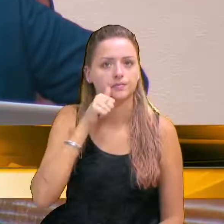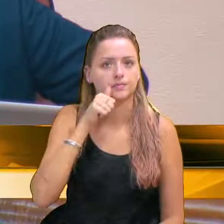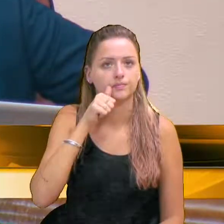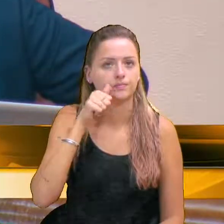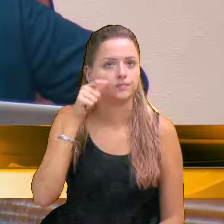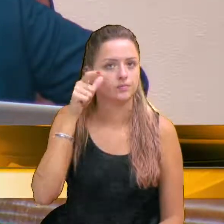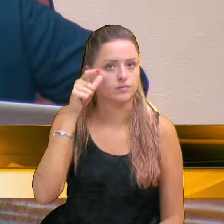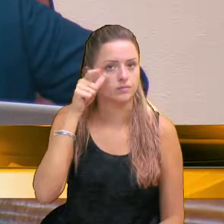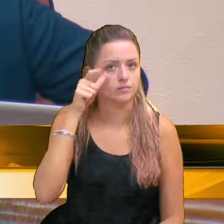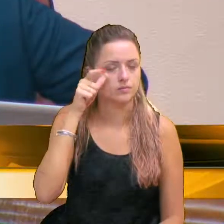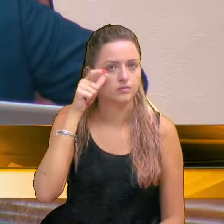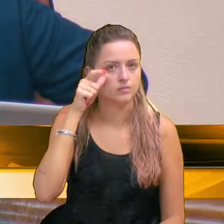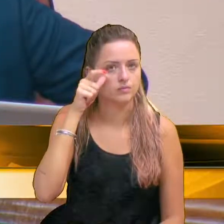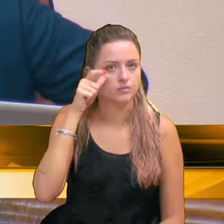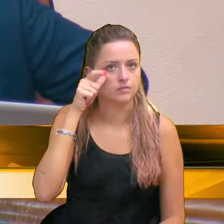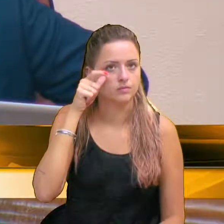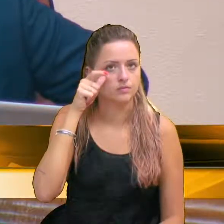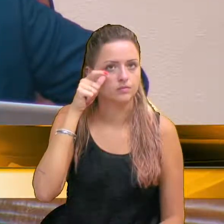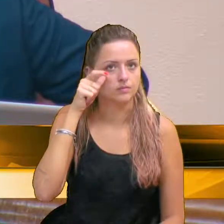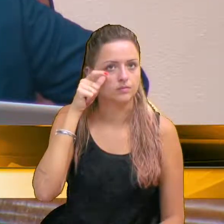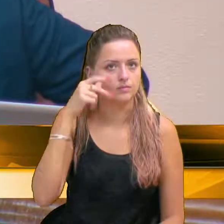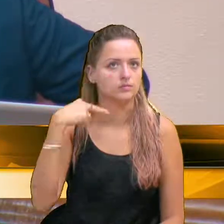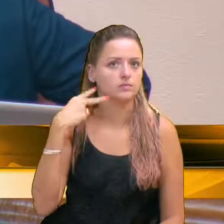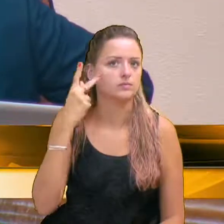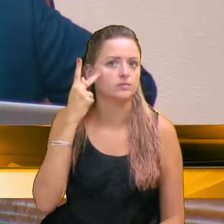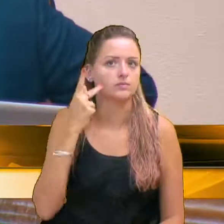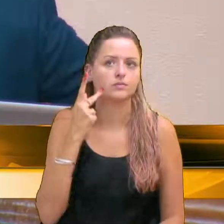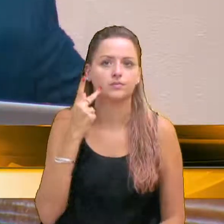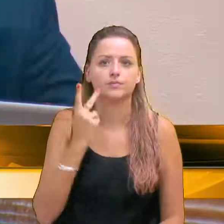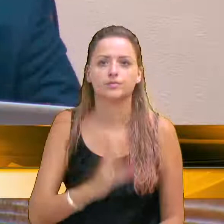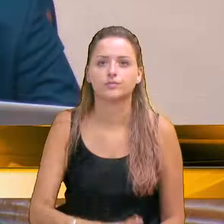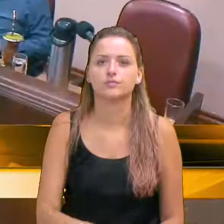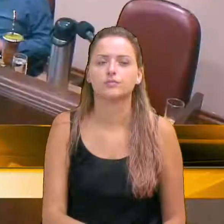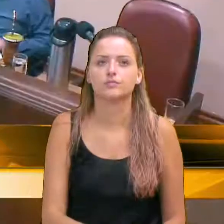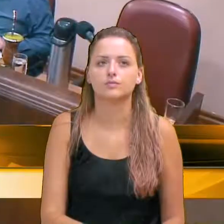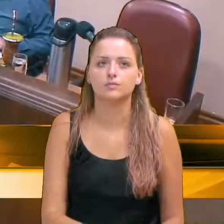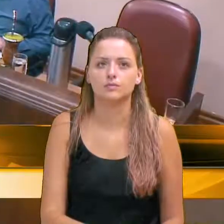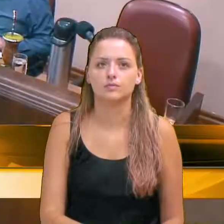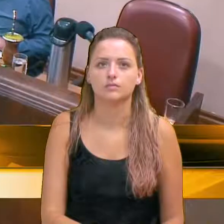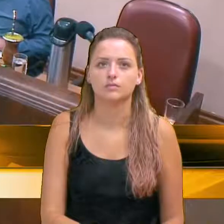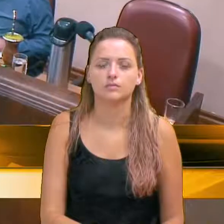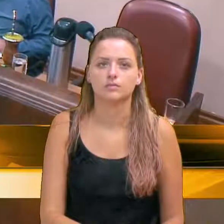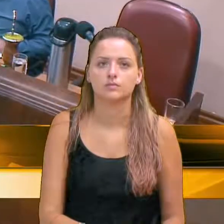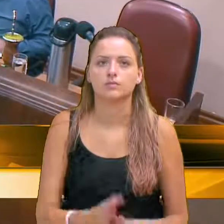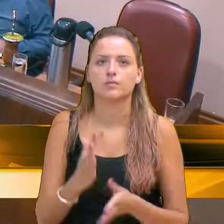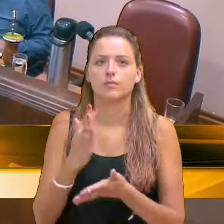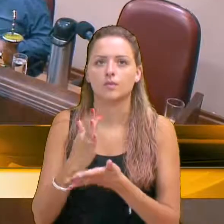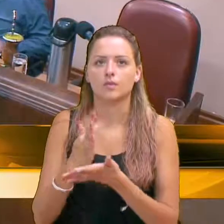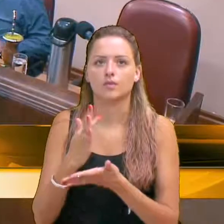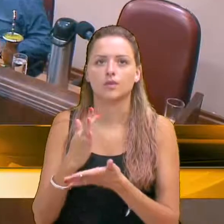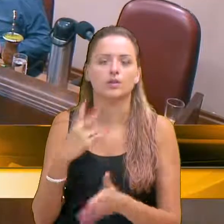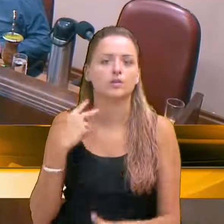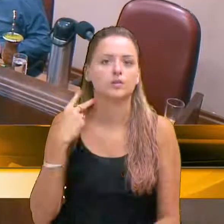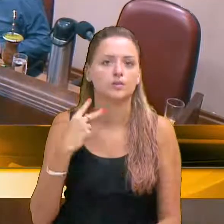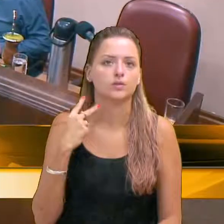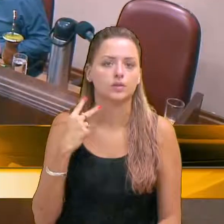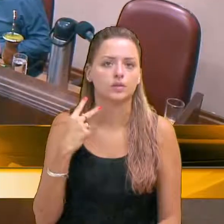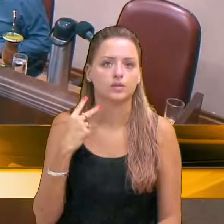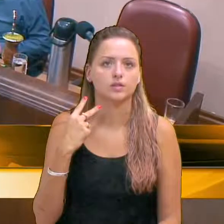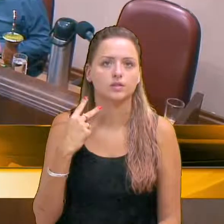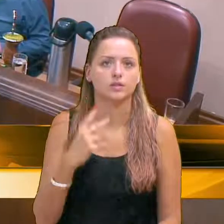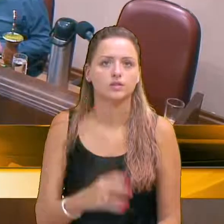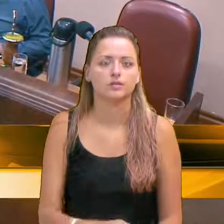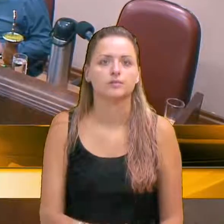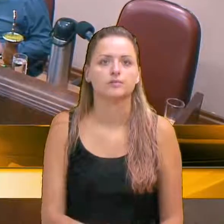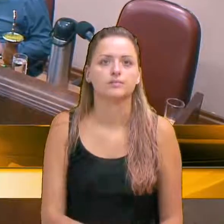vereador Paulo Périco e vereador Renato Nunes. Ausentes: